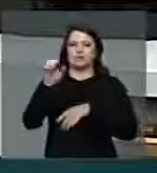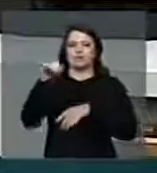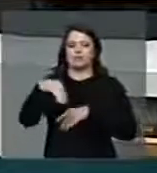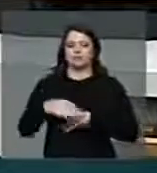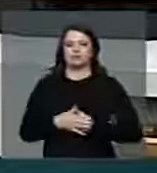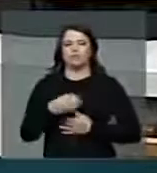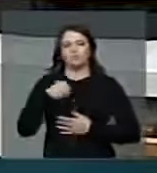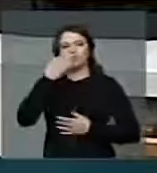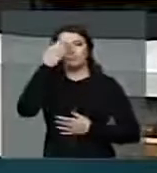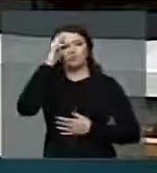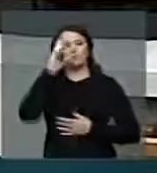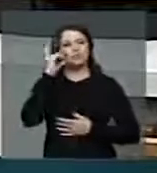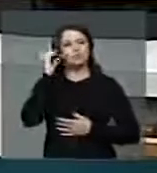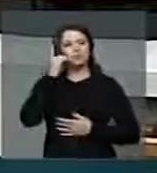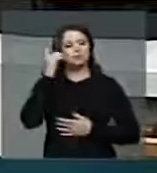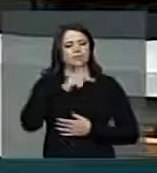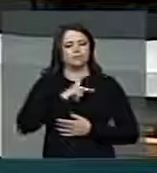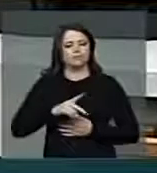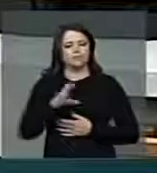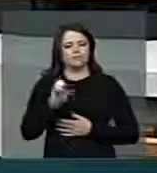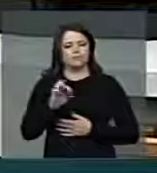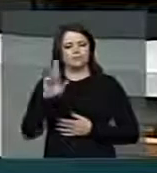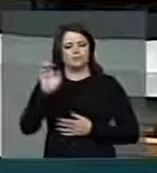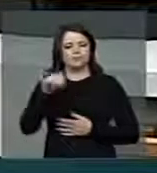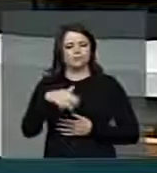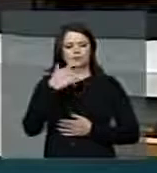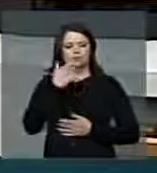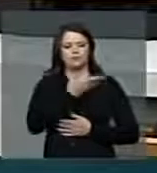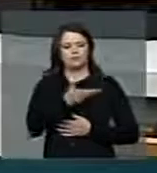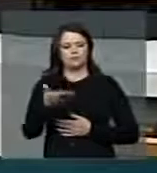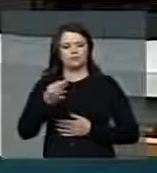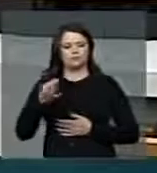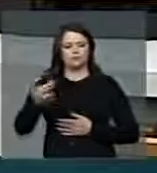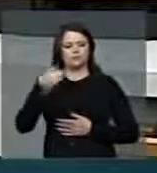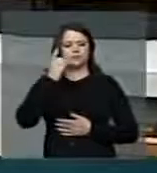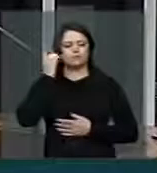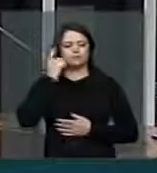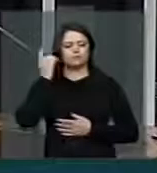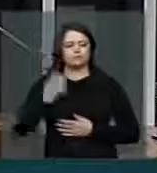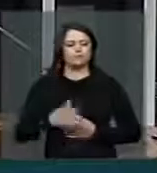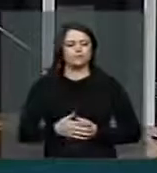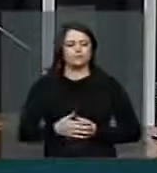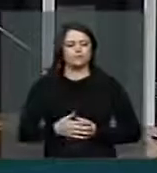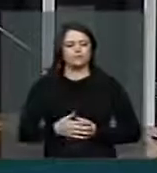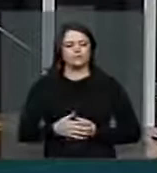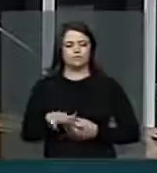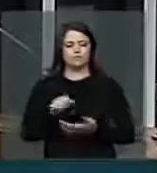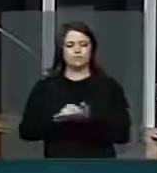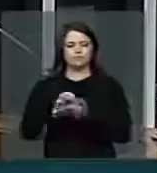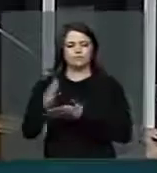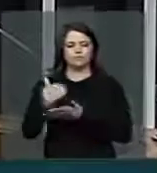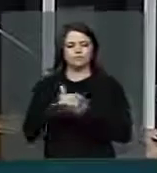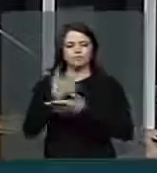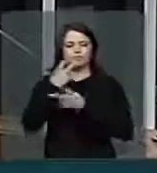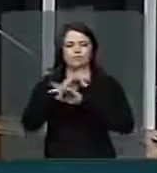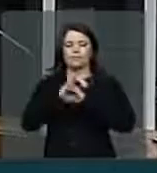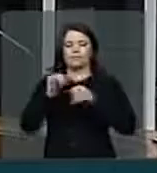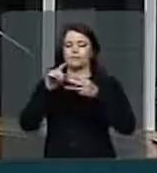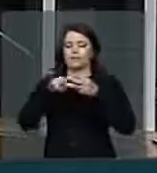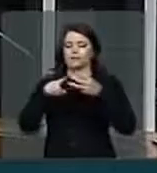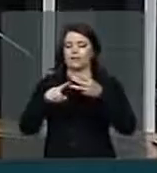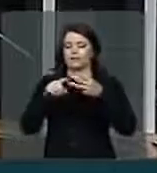Obrigado, deputada presidente Carmen Zanotto, senhoras e senhores deputados. Eu me inscrevi, presidente, para falar sobre 3